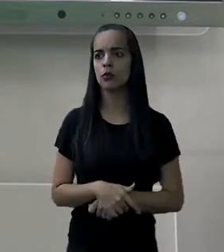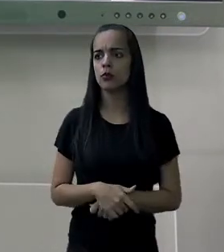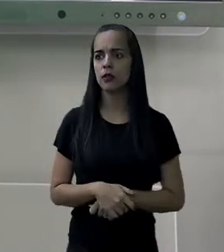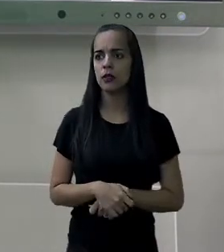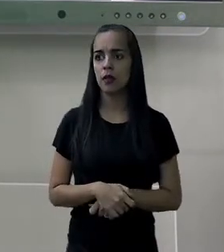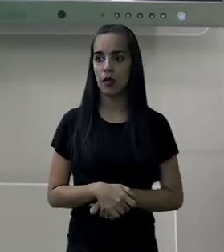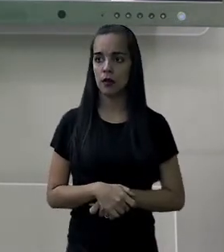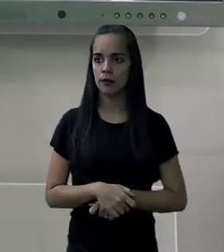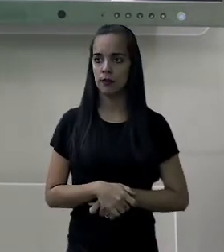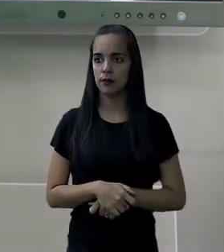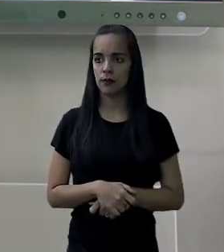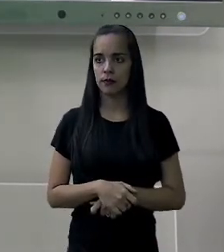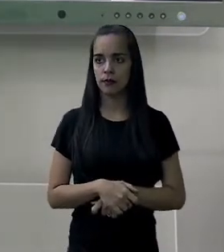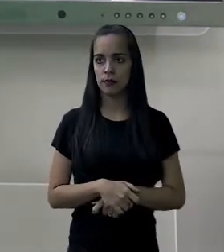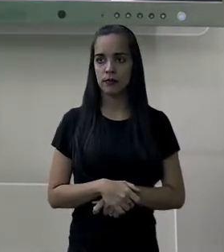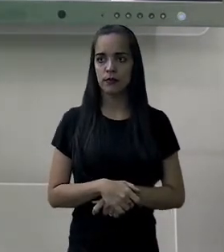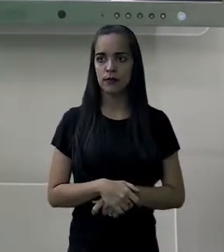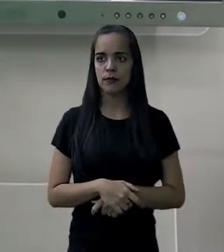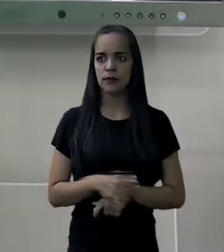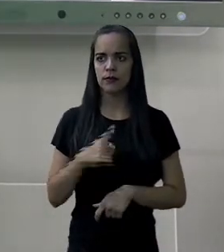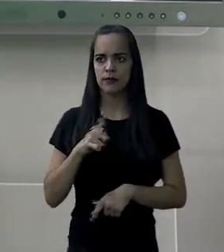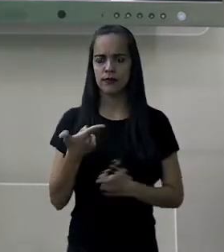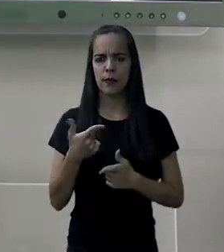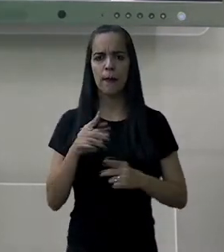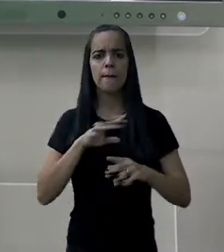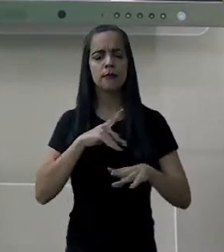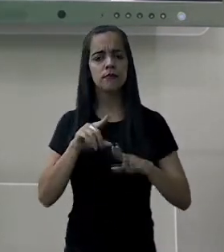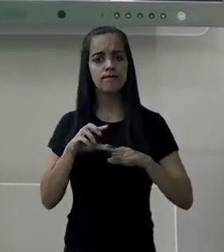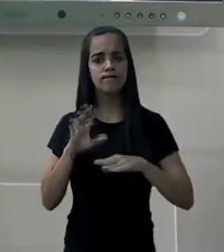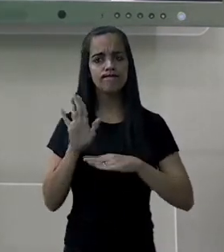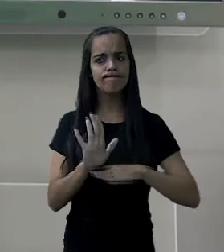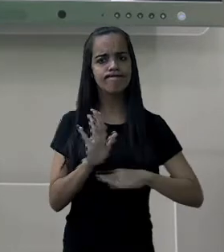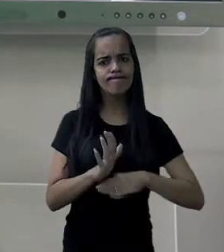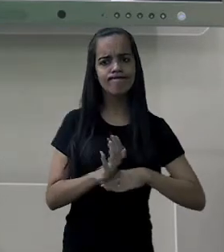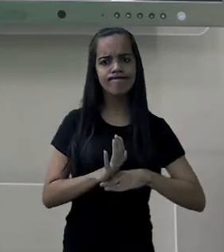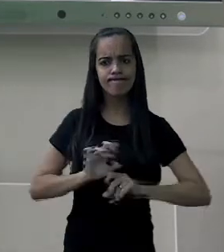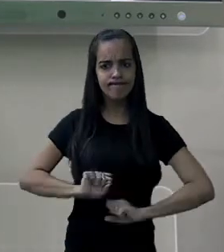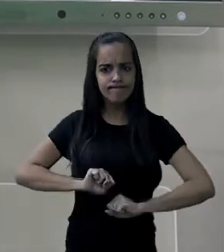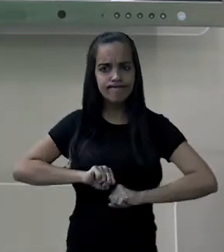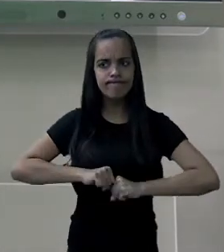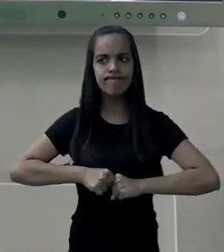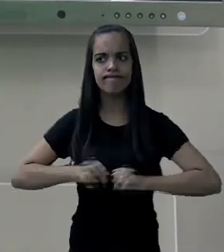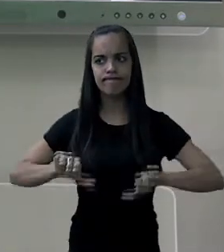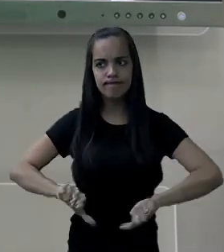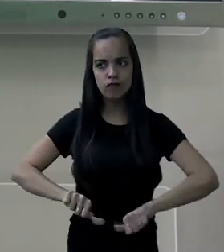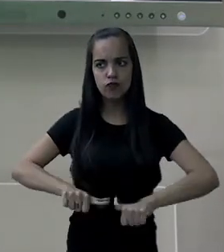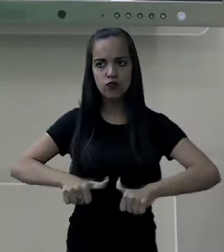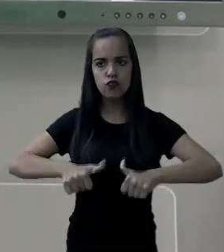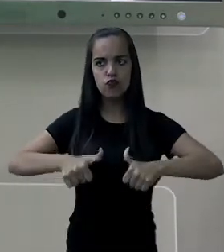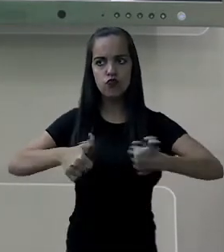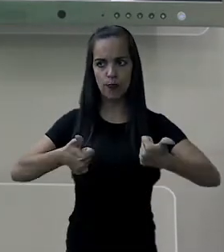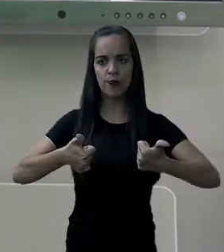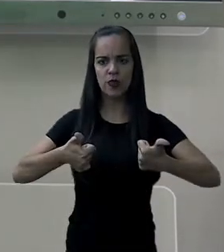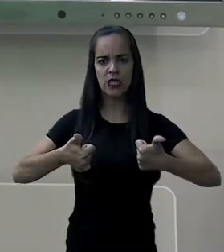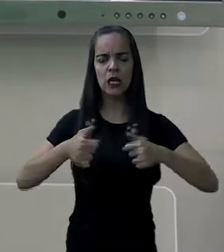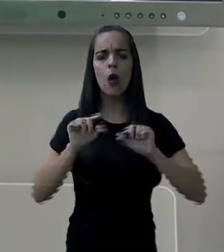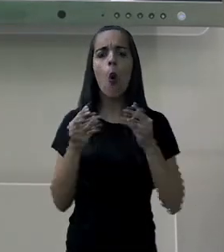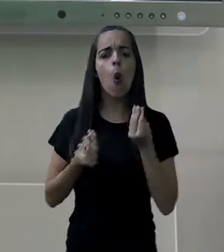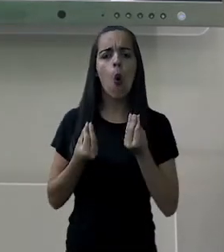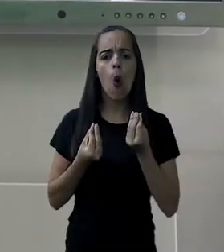Então, para fortalecer seus países, eles resolveram se